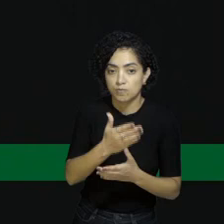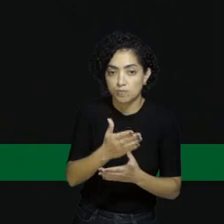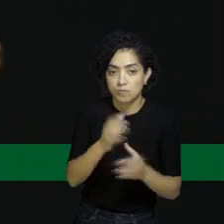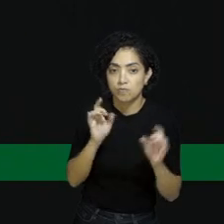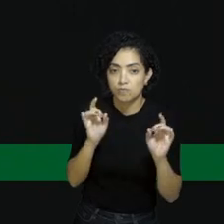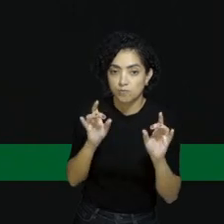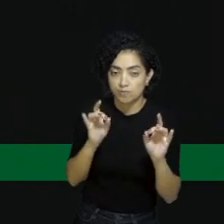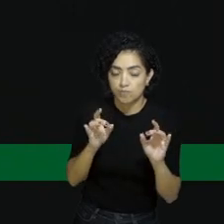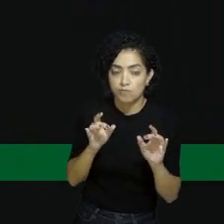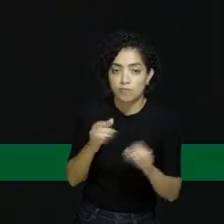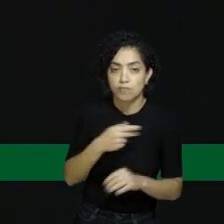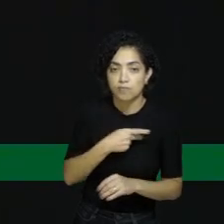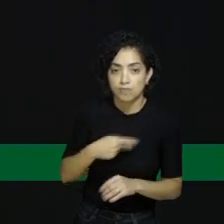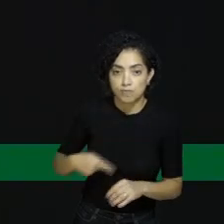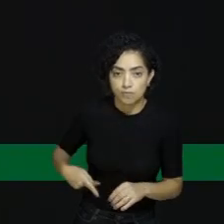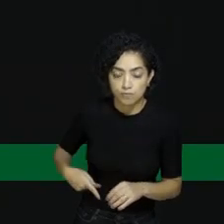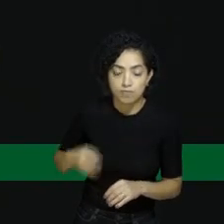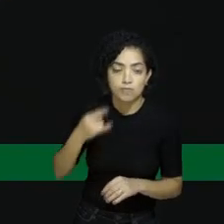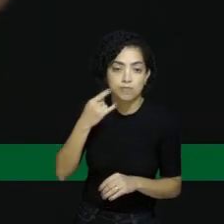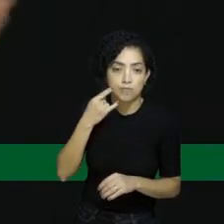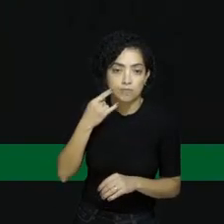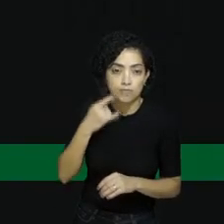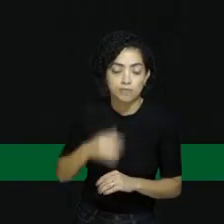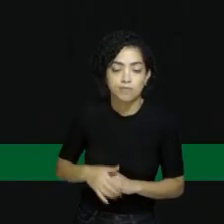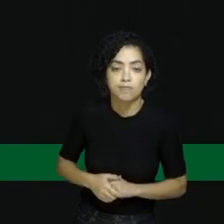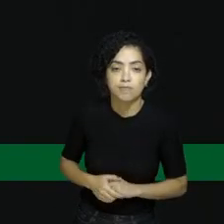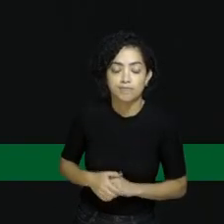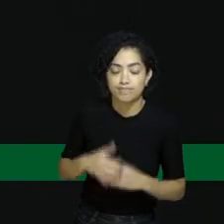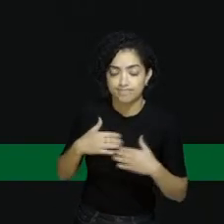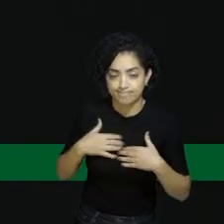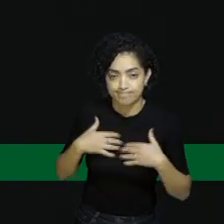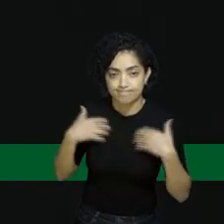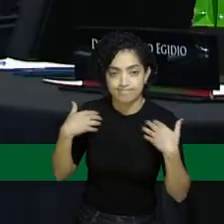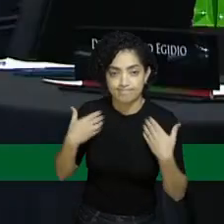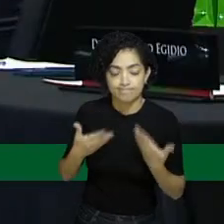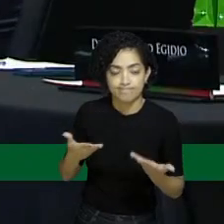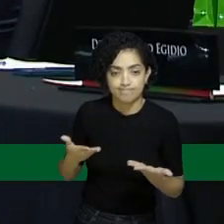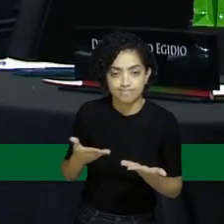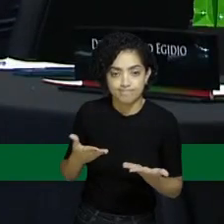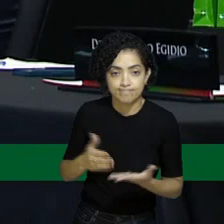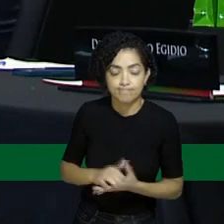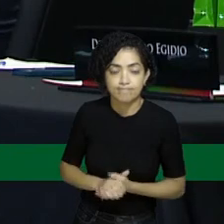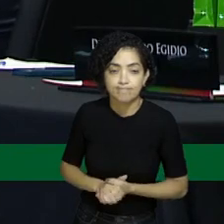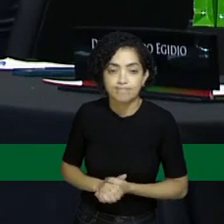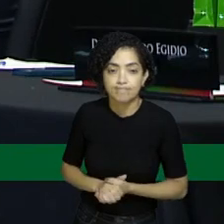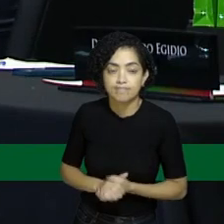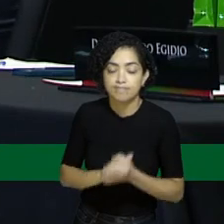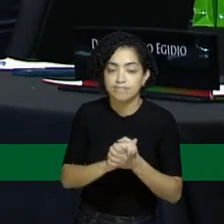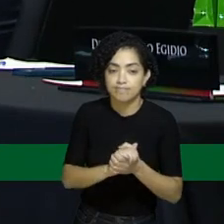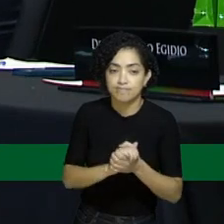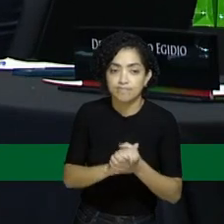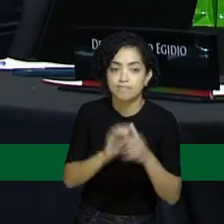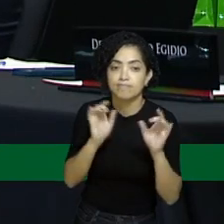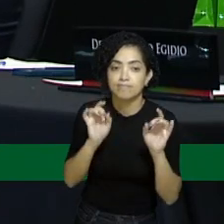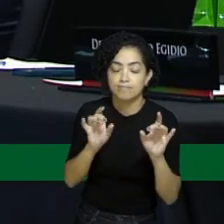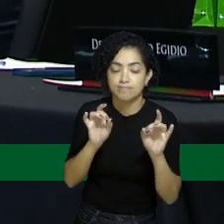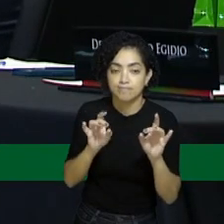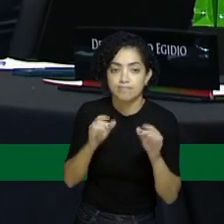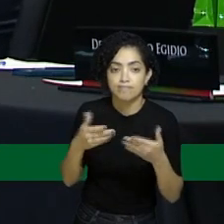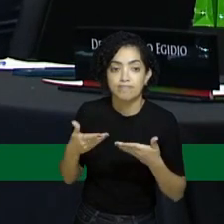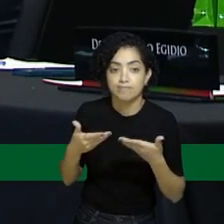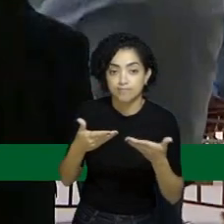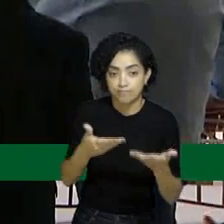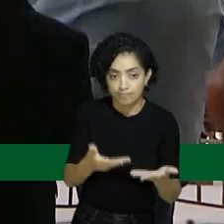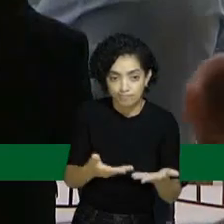presidente Mauro de Nadal, uma honra poder estar aqui nesse momento. Cumprimento especial também ao convite